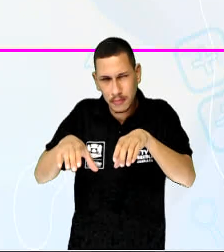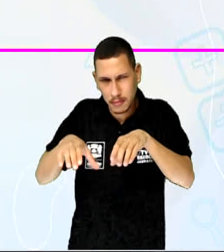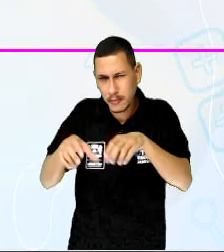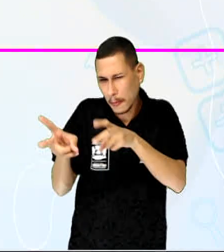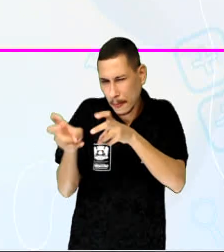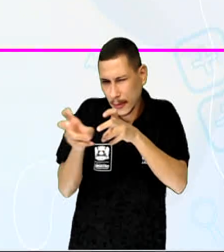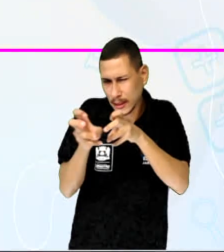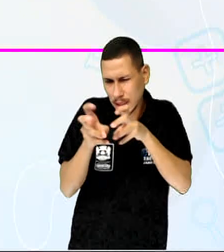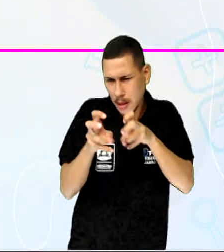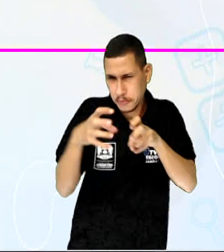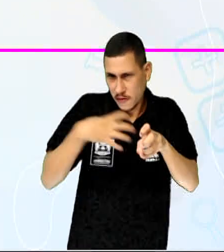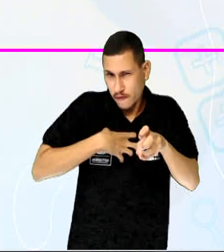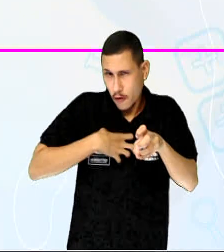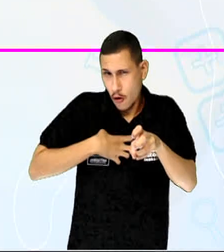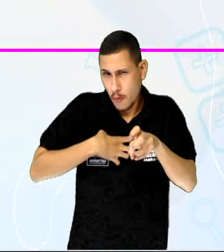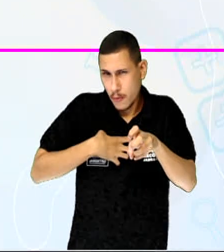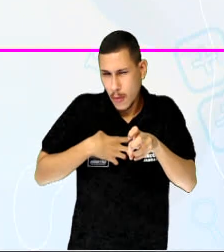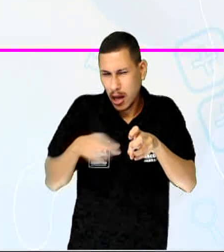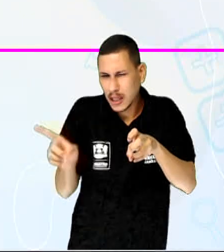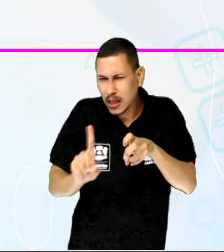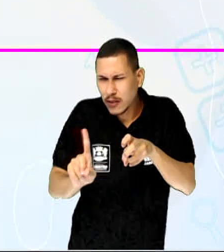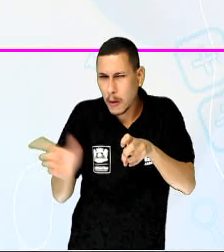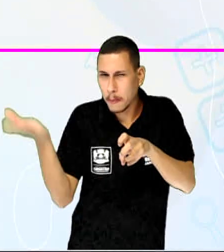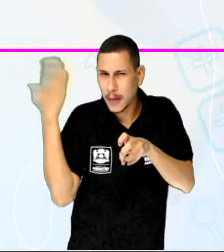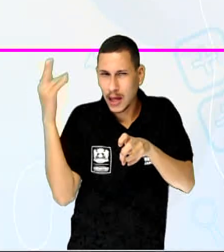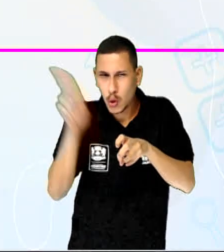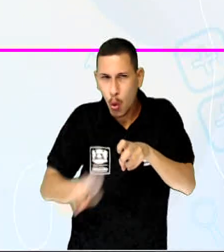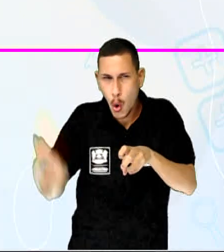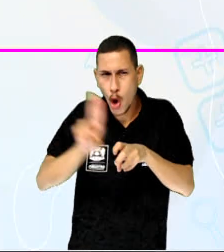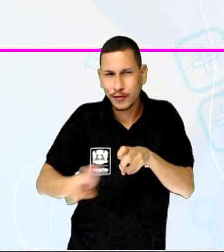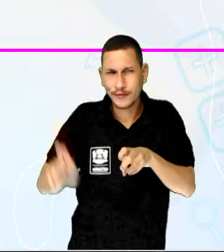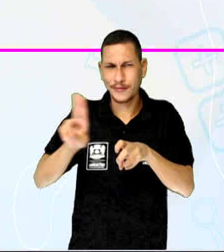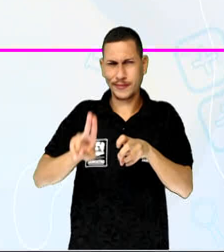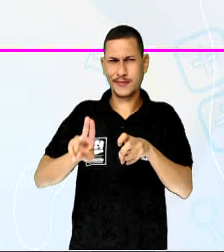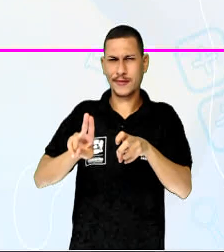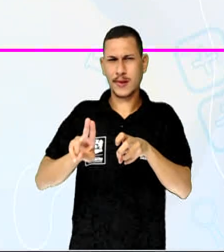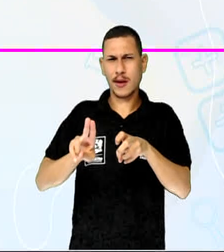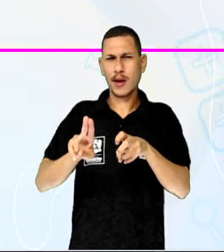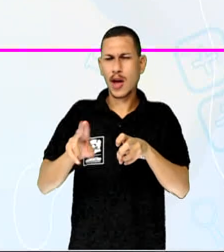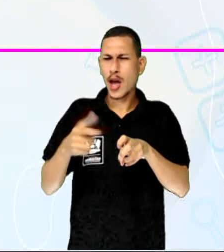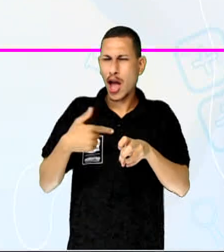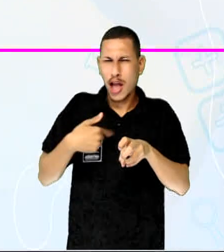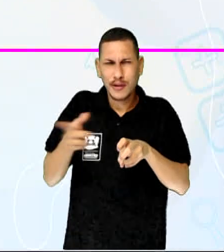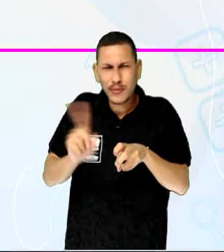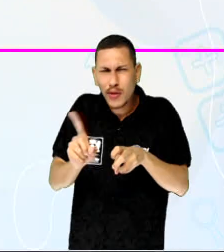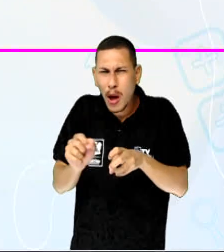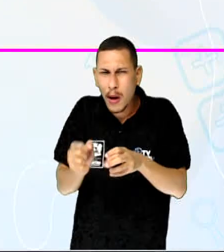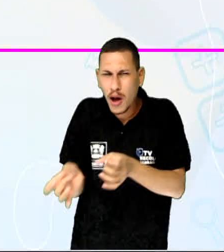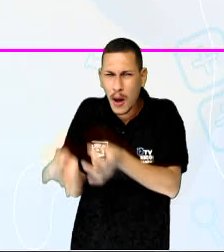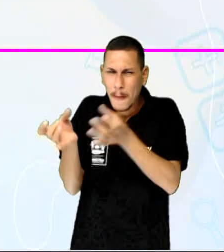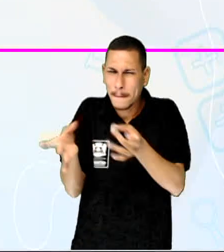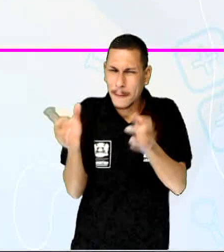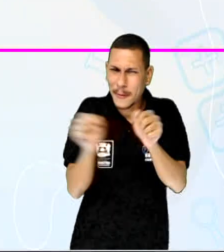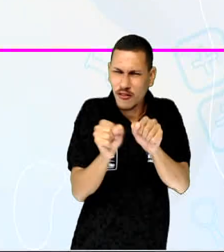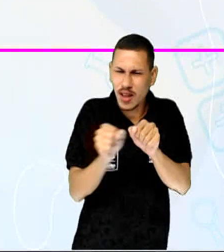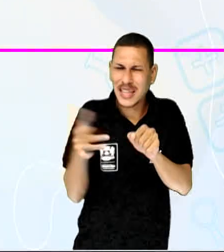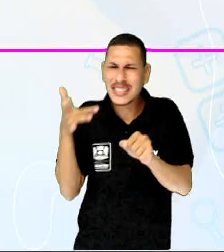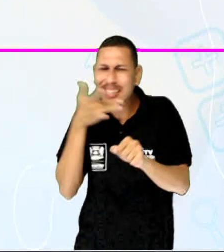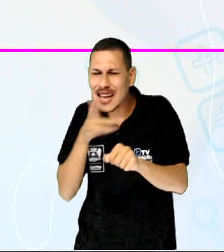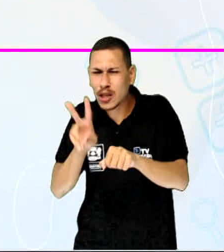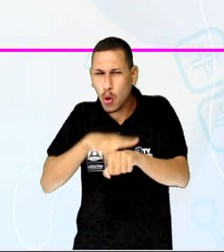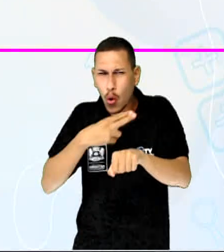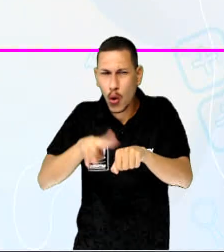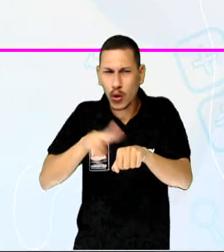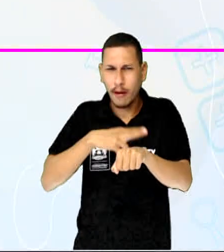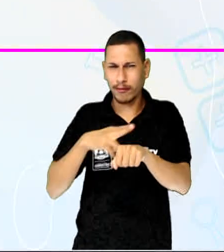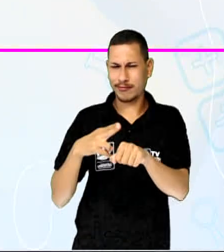negativa do passado, né, usando didn't, I wouldn't make. No caso do